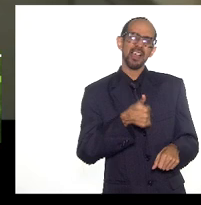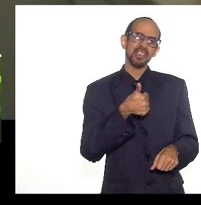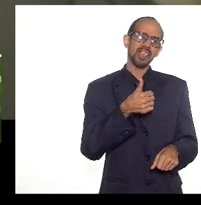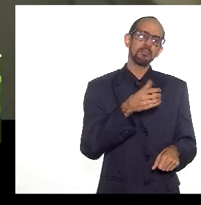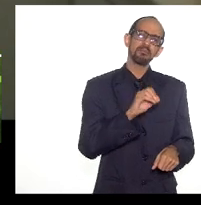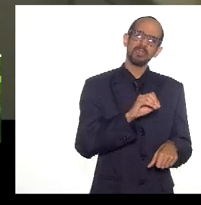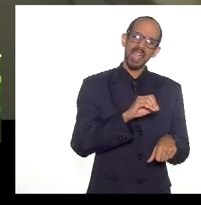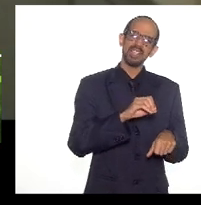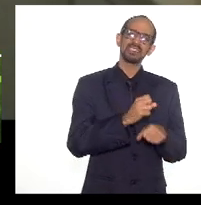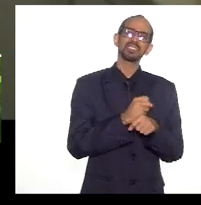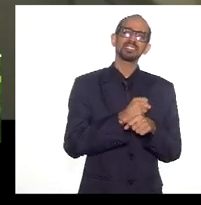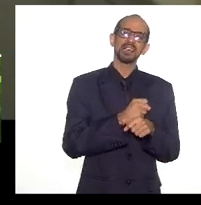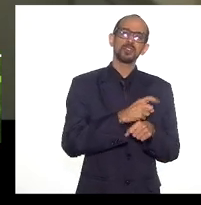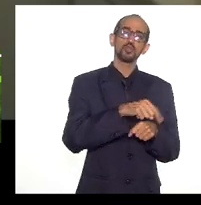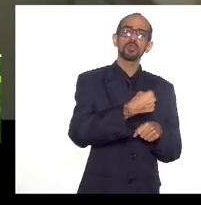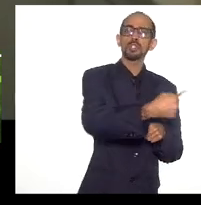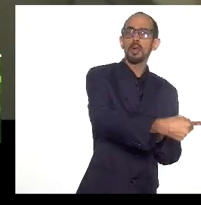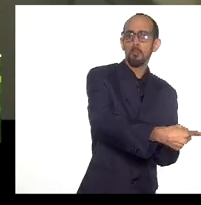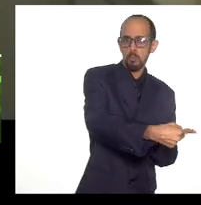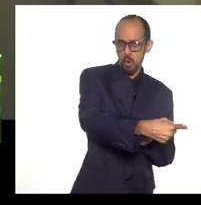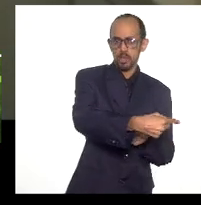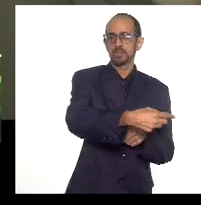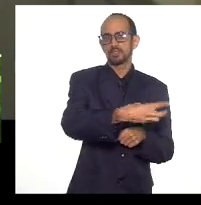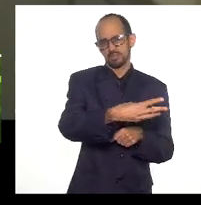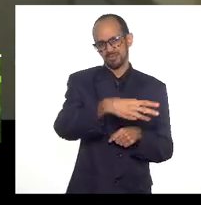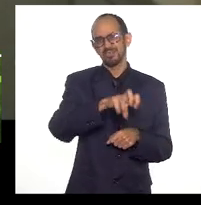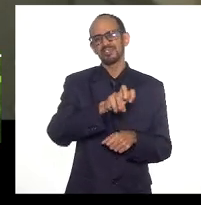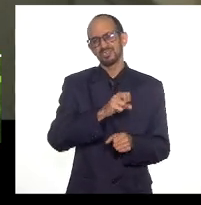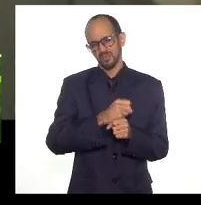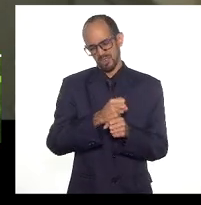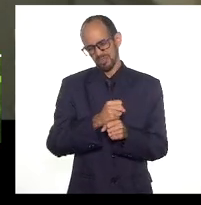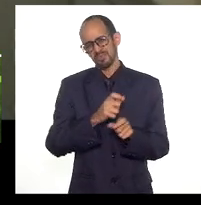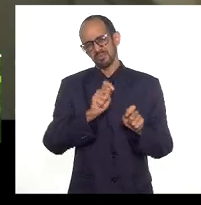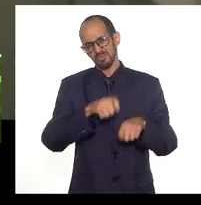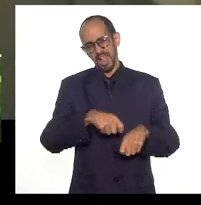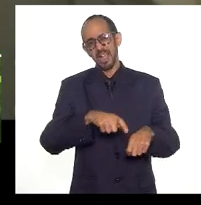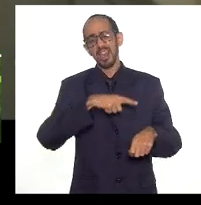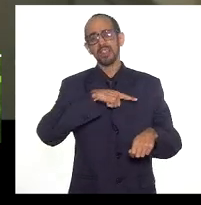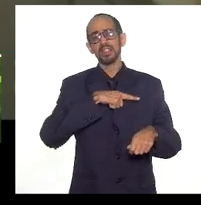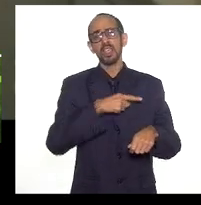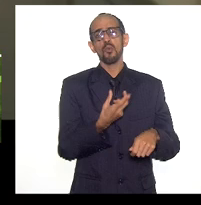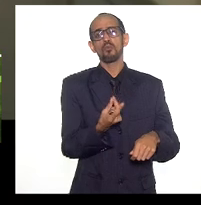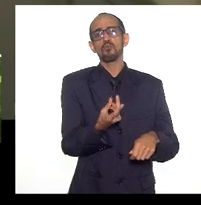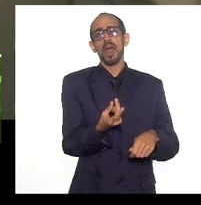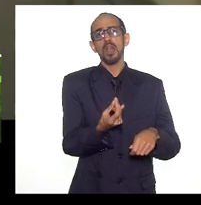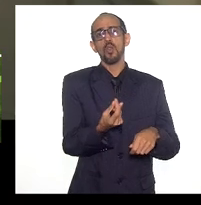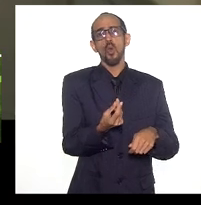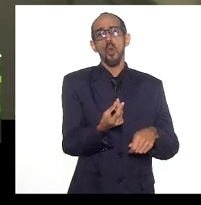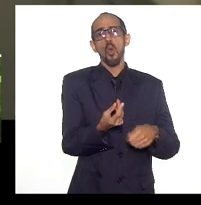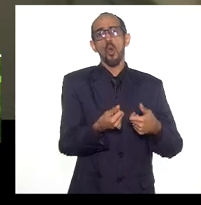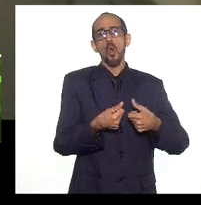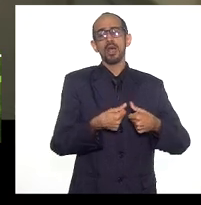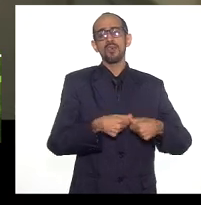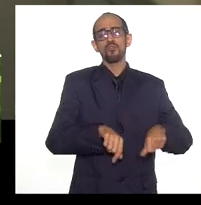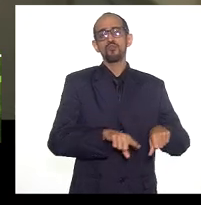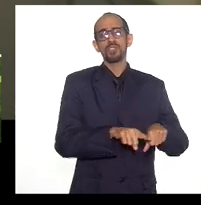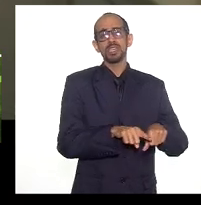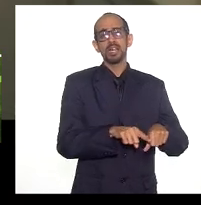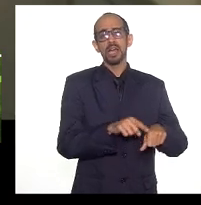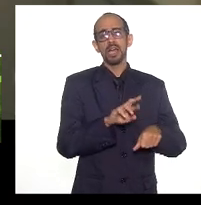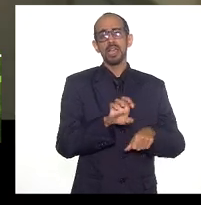mais. Então, ela tem um evidente valor residual. O que acontece com ele?